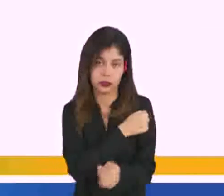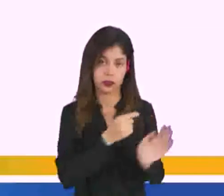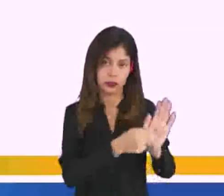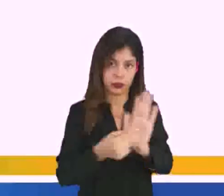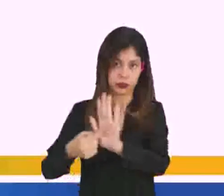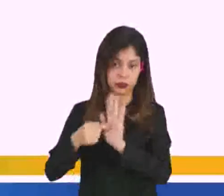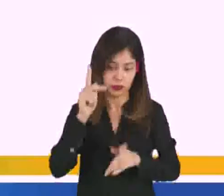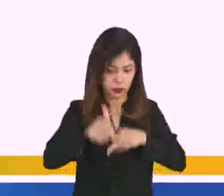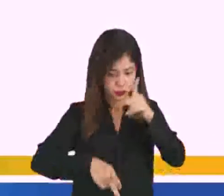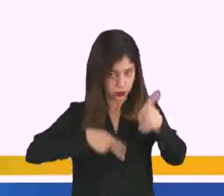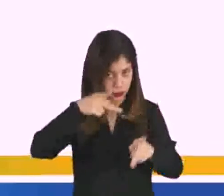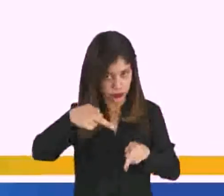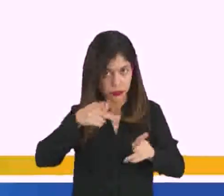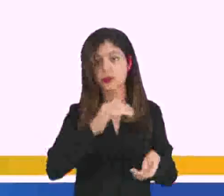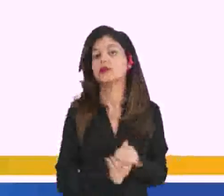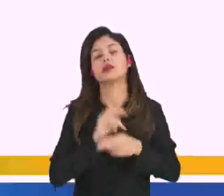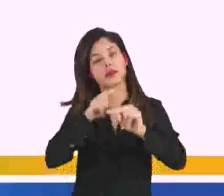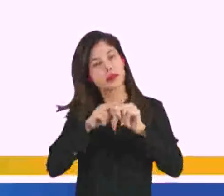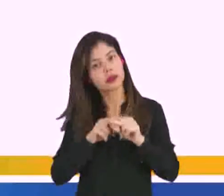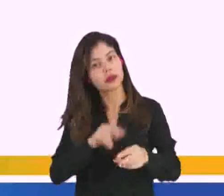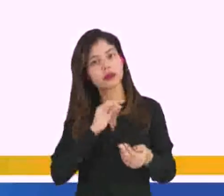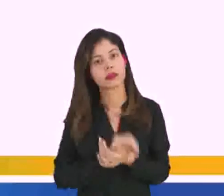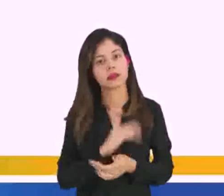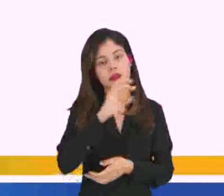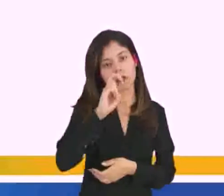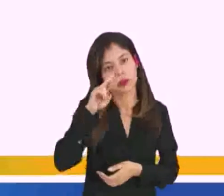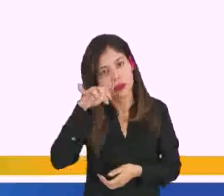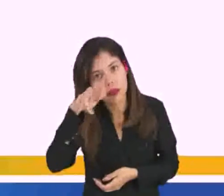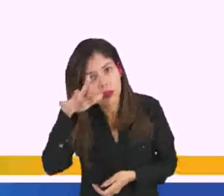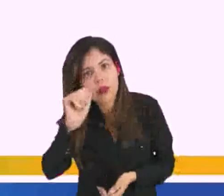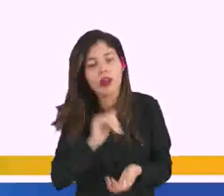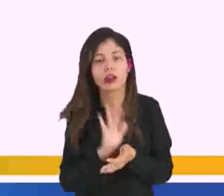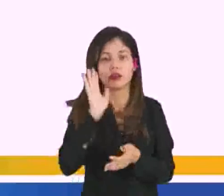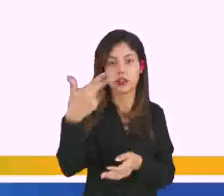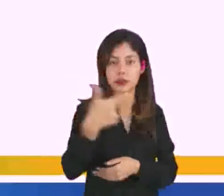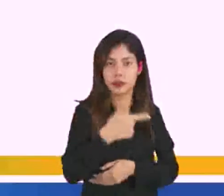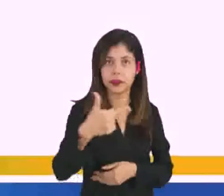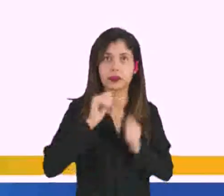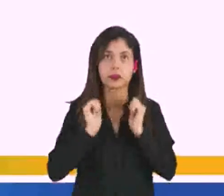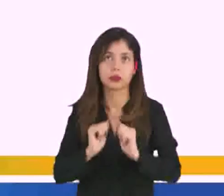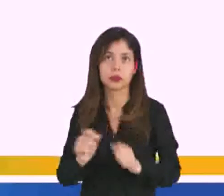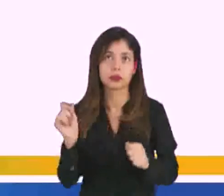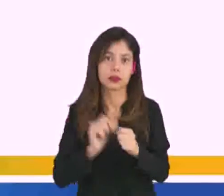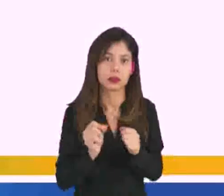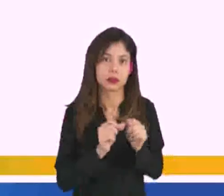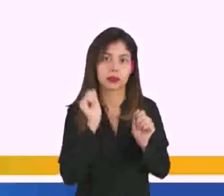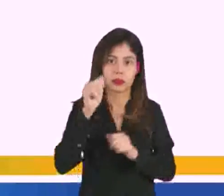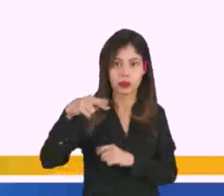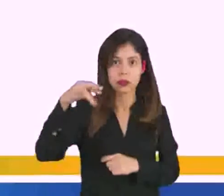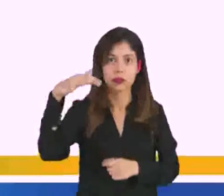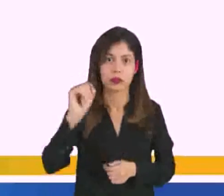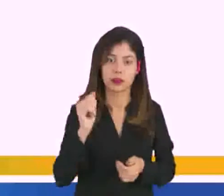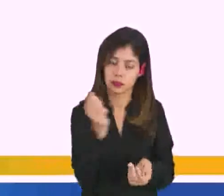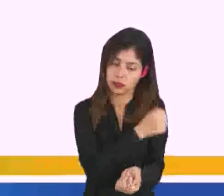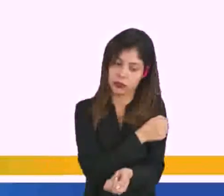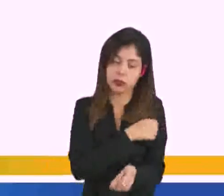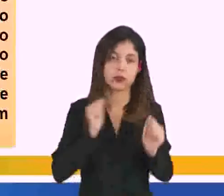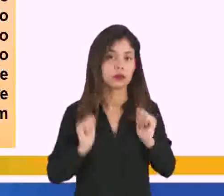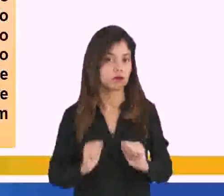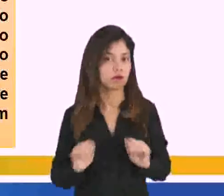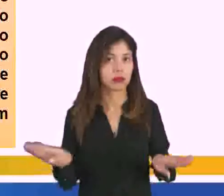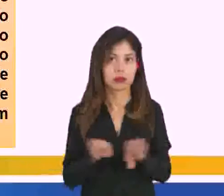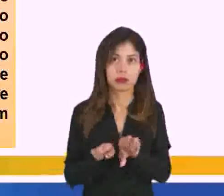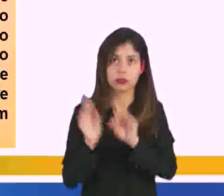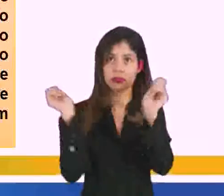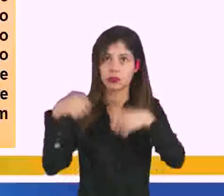a população, portanto, é uma pesquisa censitária. Já a segunda, ela pode ser realizada como uma amostra de alunos, certo? Então,